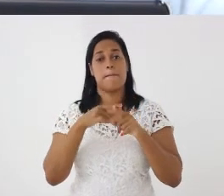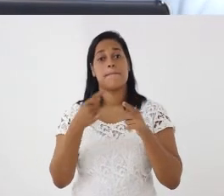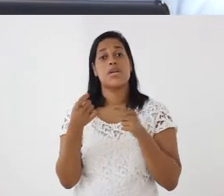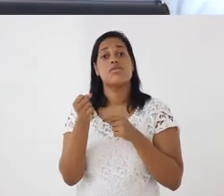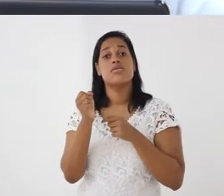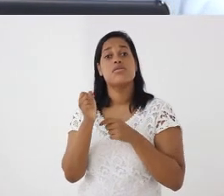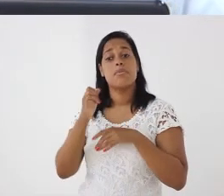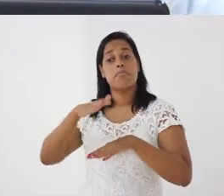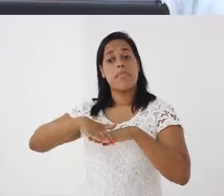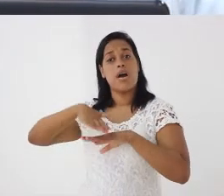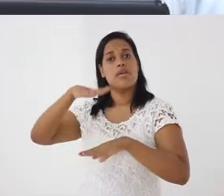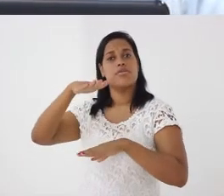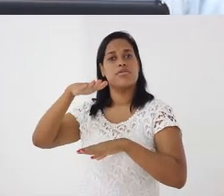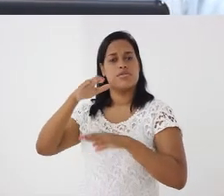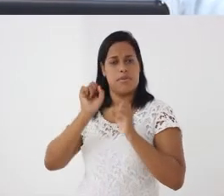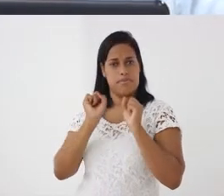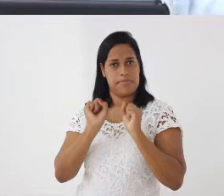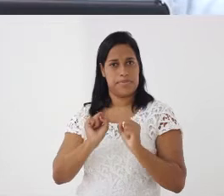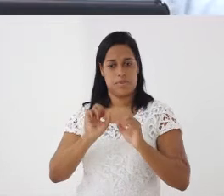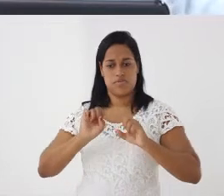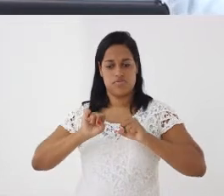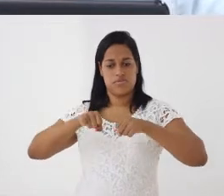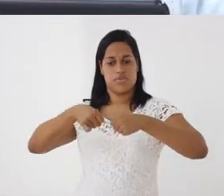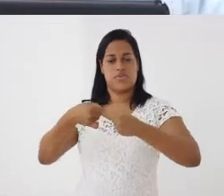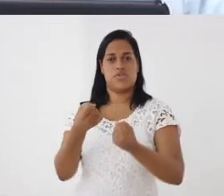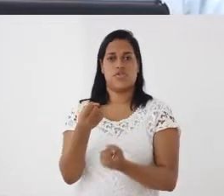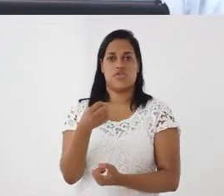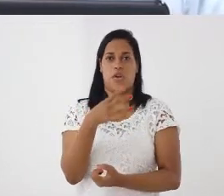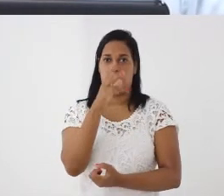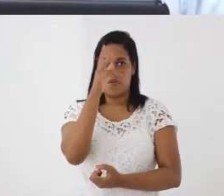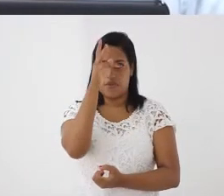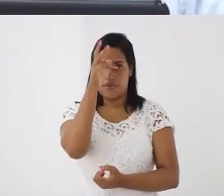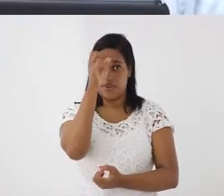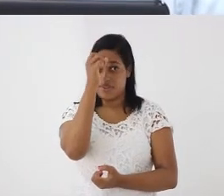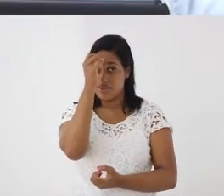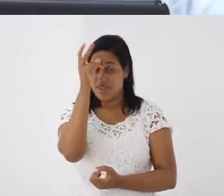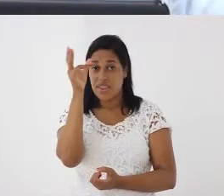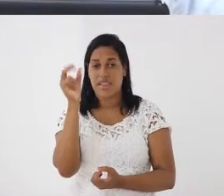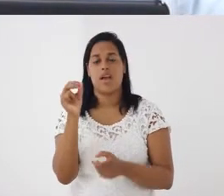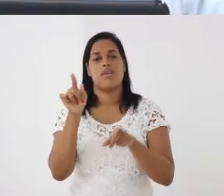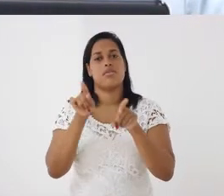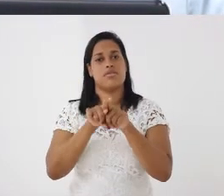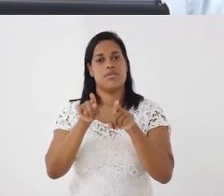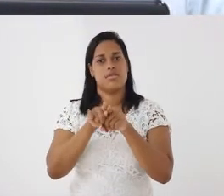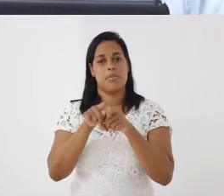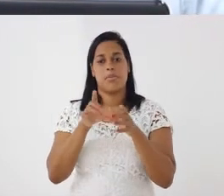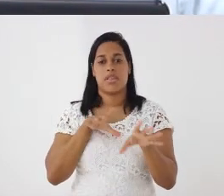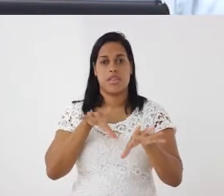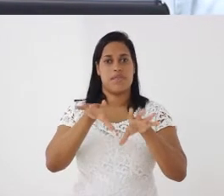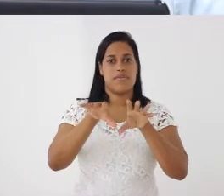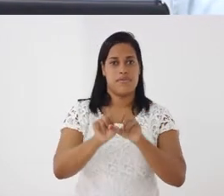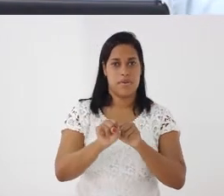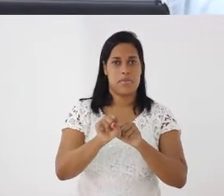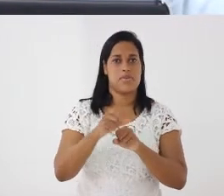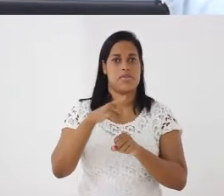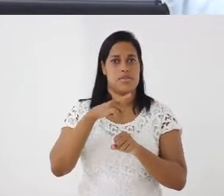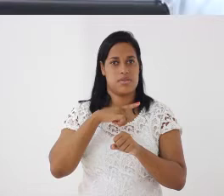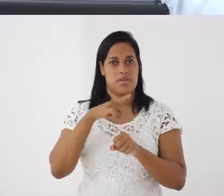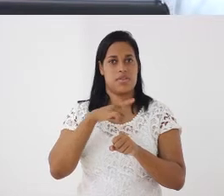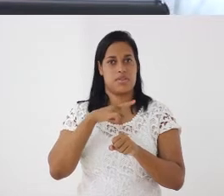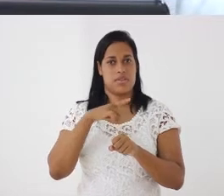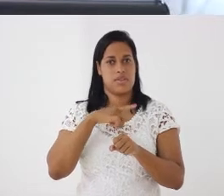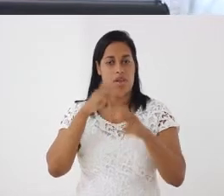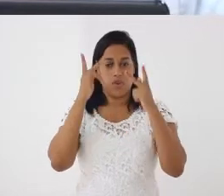o que eu ofereço a mais? Então, eu posso encorajar novas ideias, investir na formação,